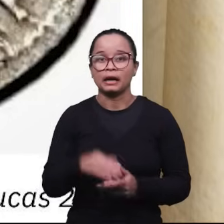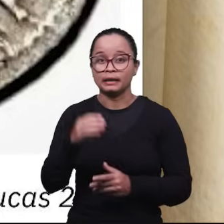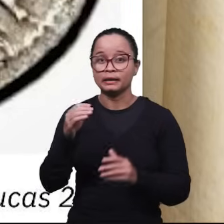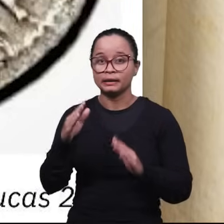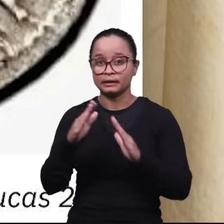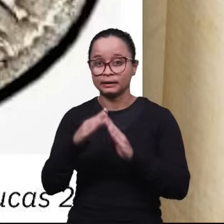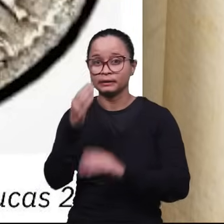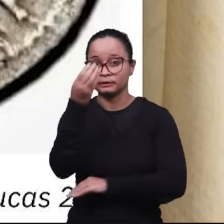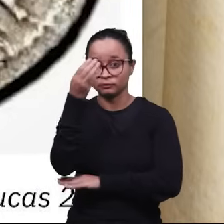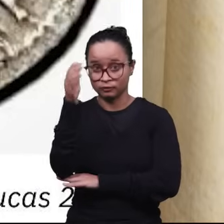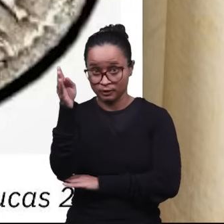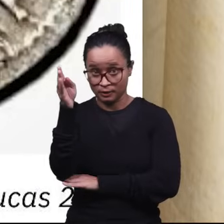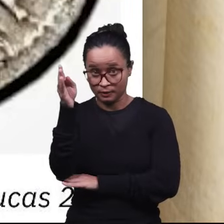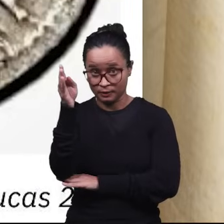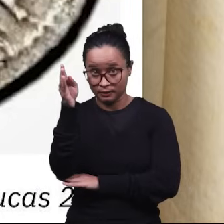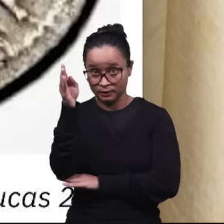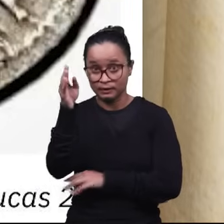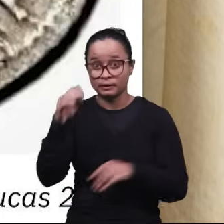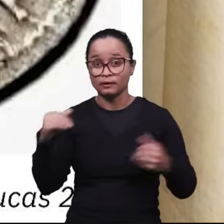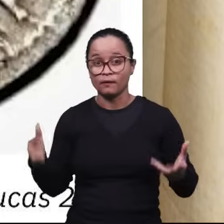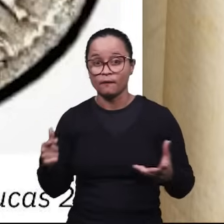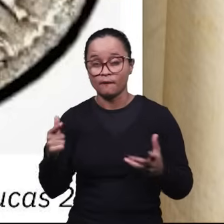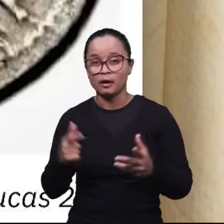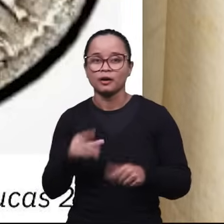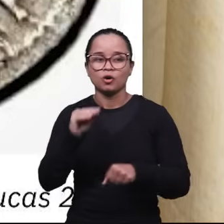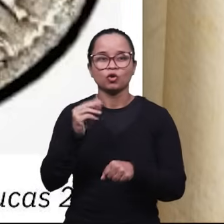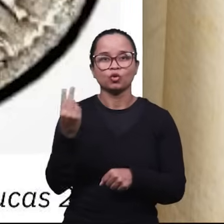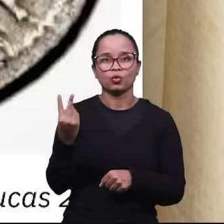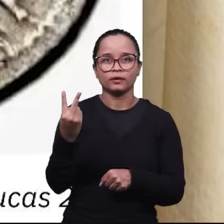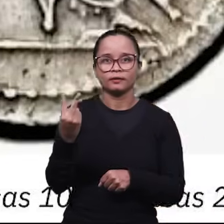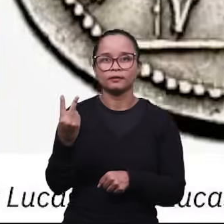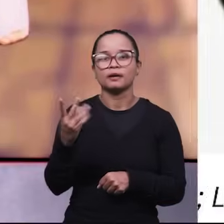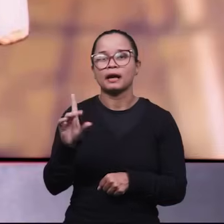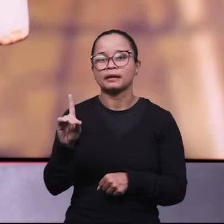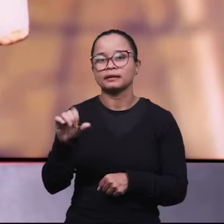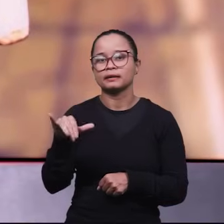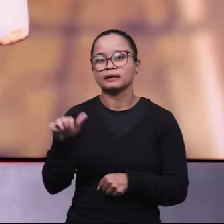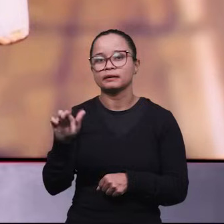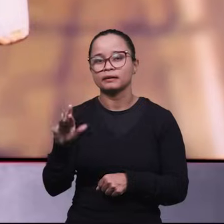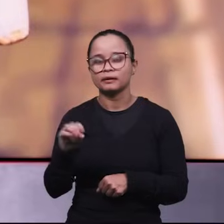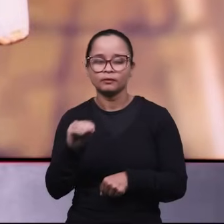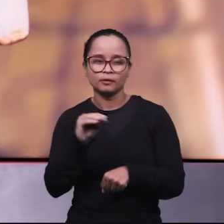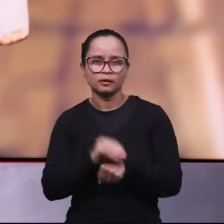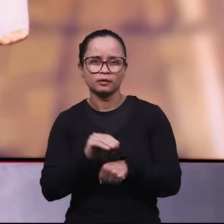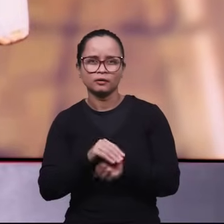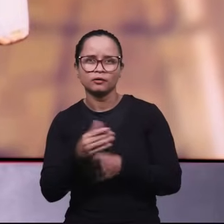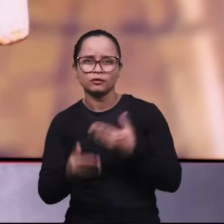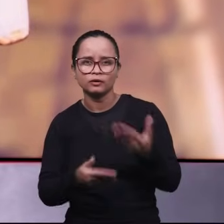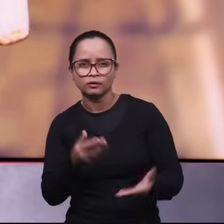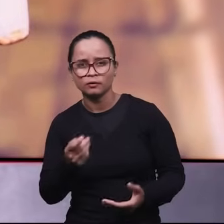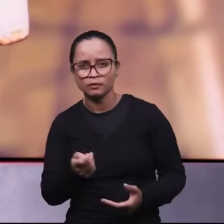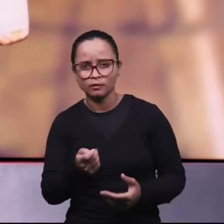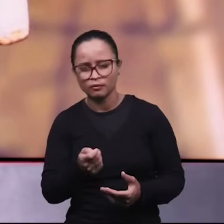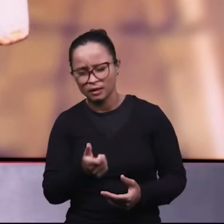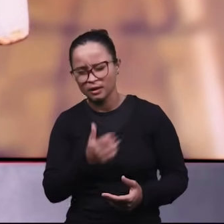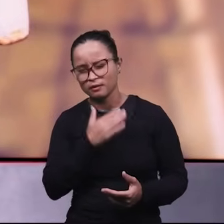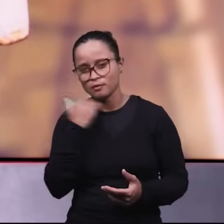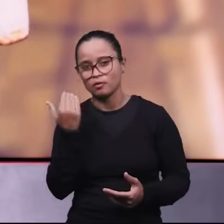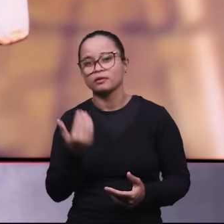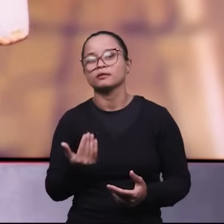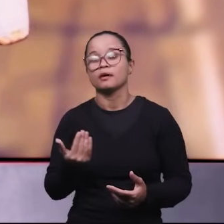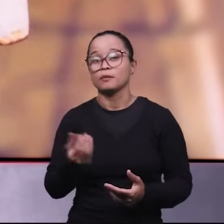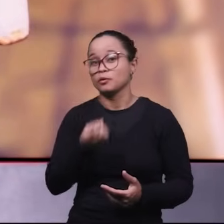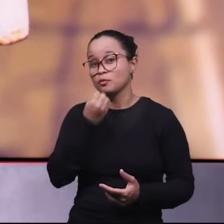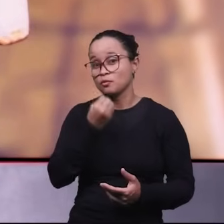2 denários para cuidar ali do homem semi-morto, que foi encontrado ali pelo